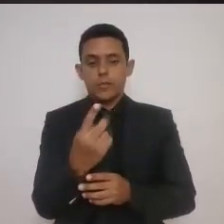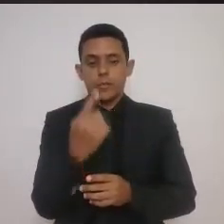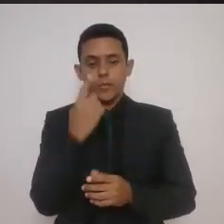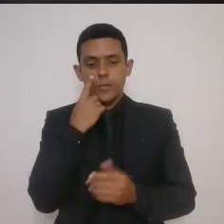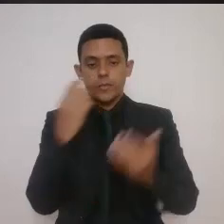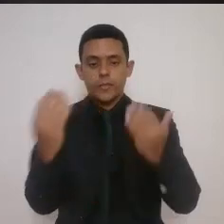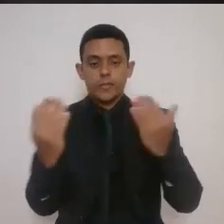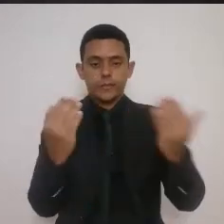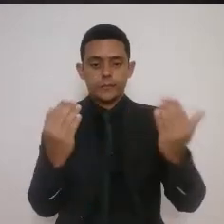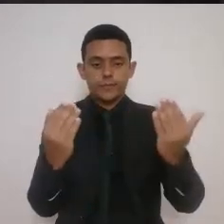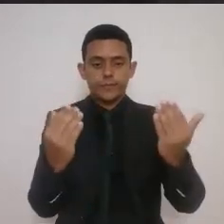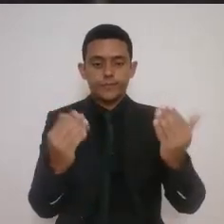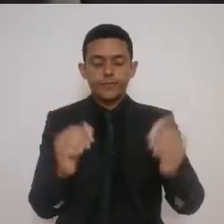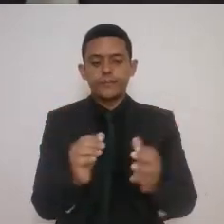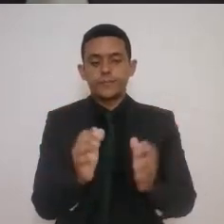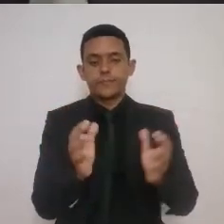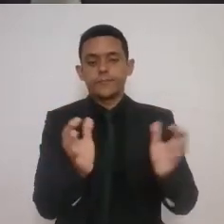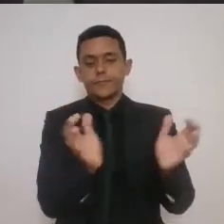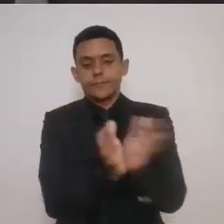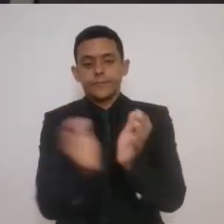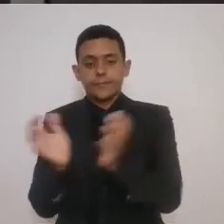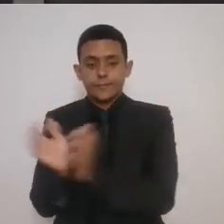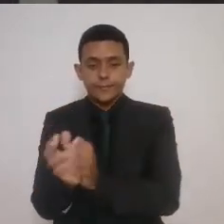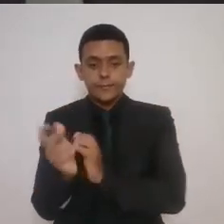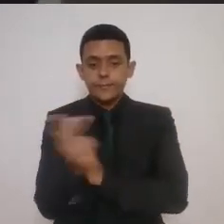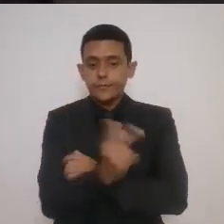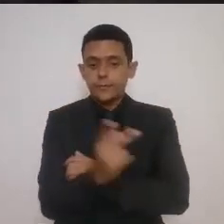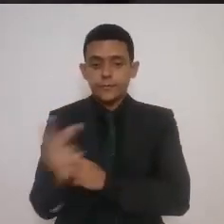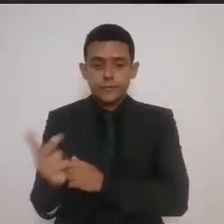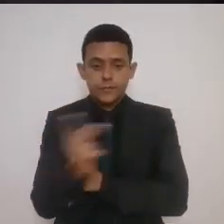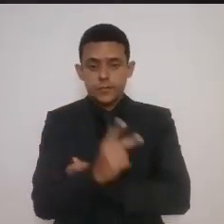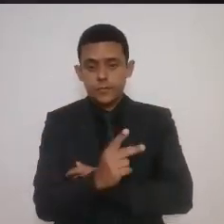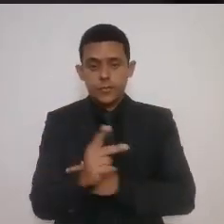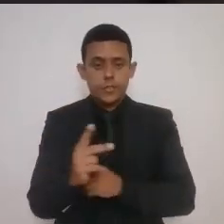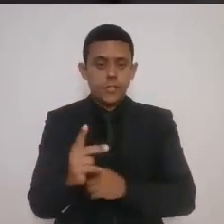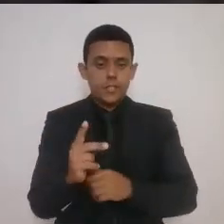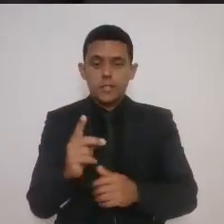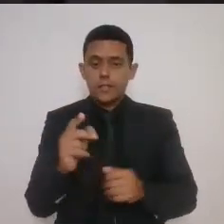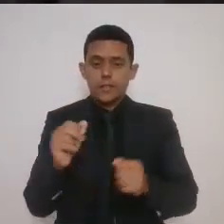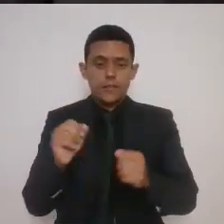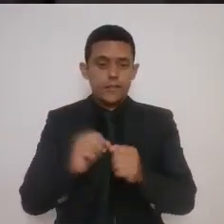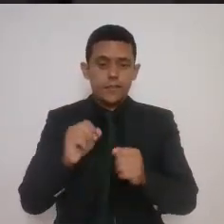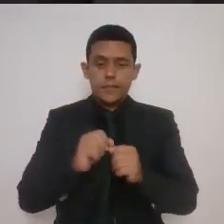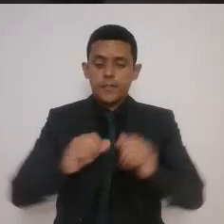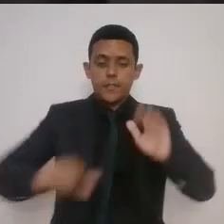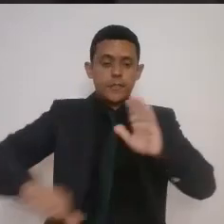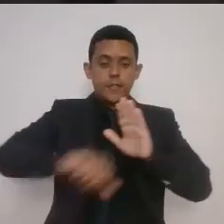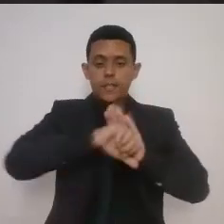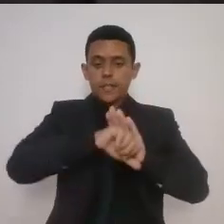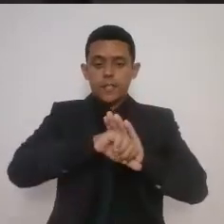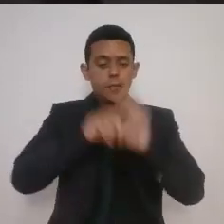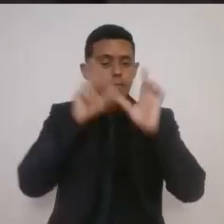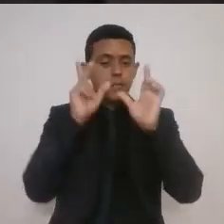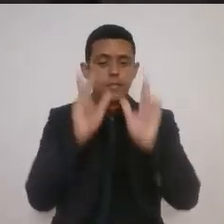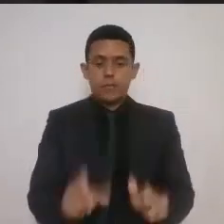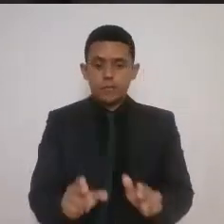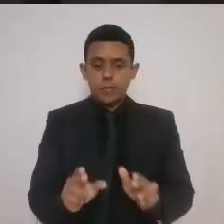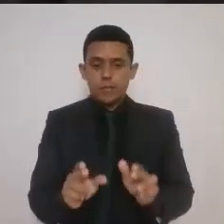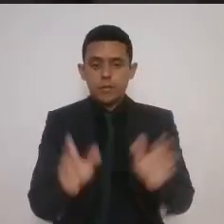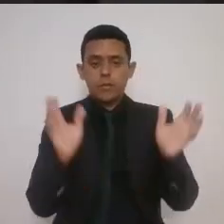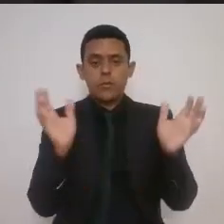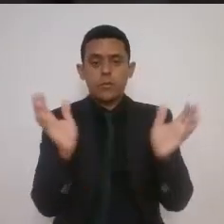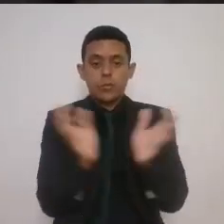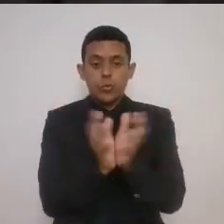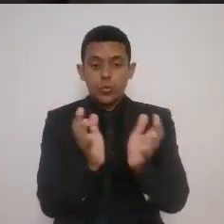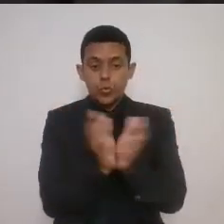todos praticados, são condutas absolutamente idênticas e praticadas dentro do mesmo período